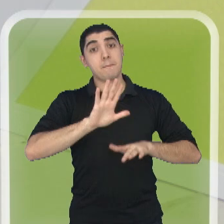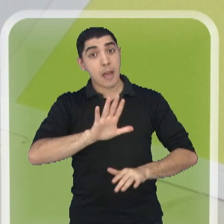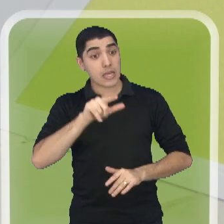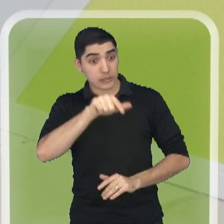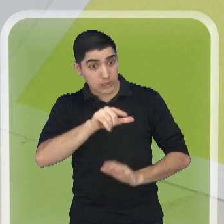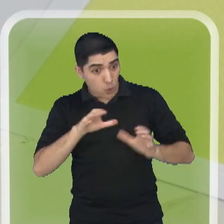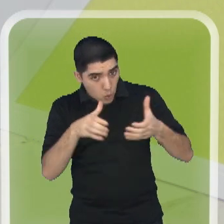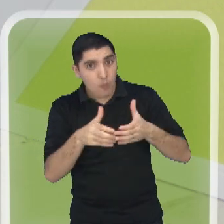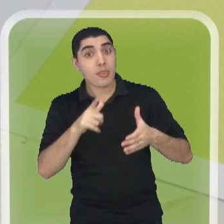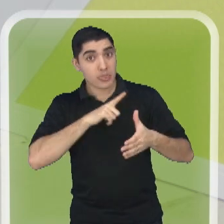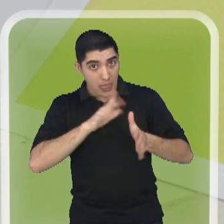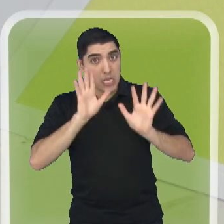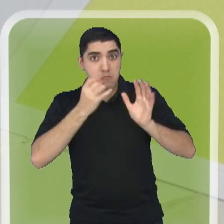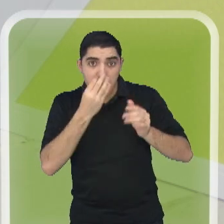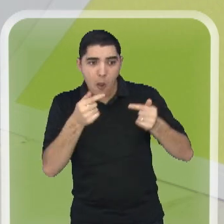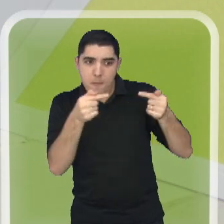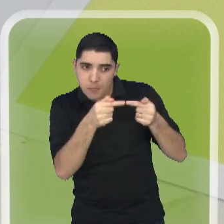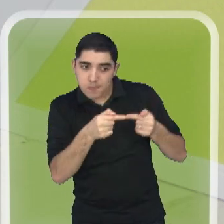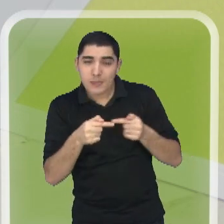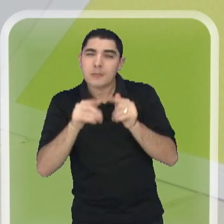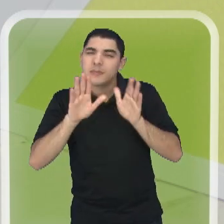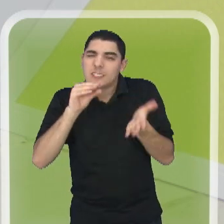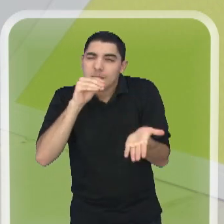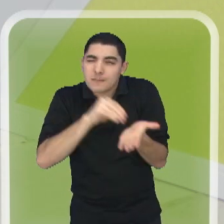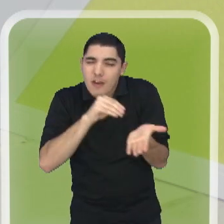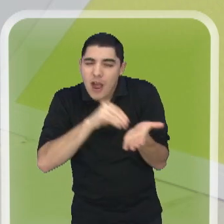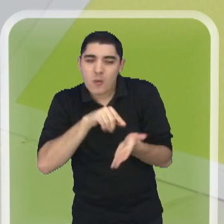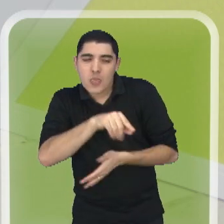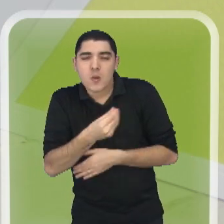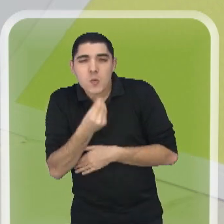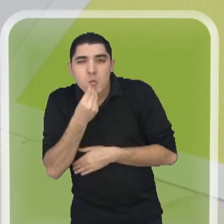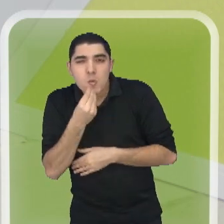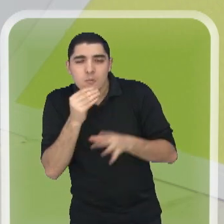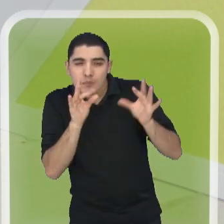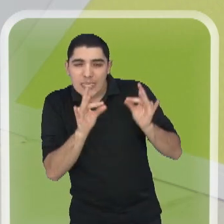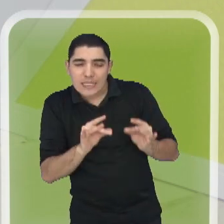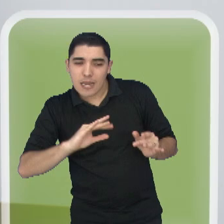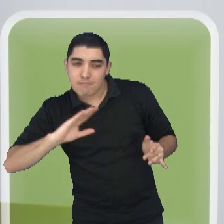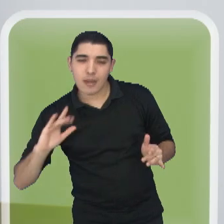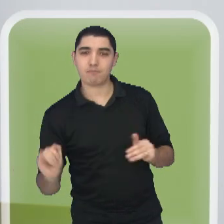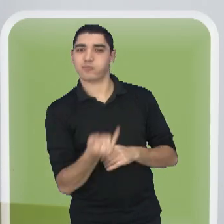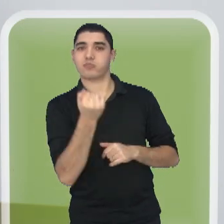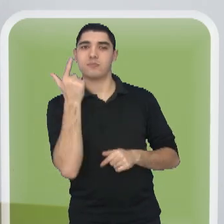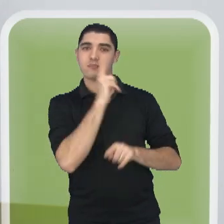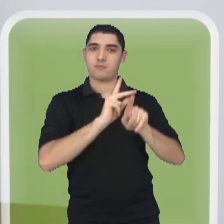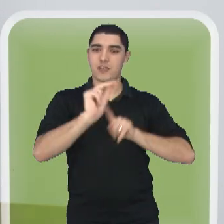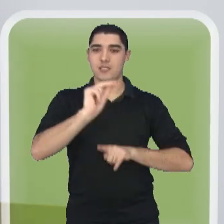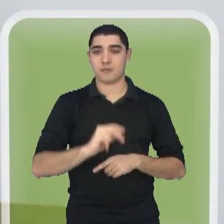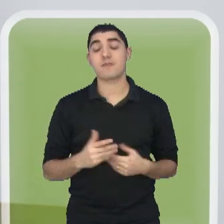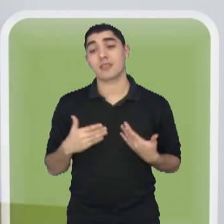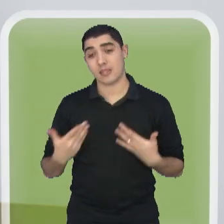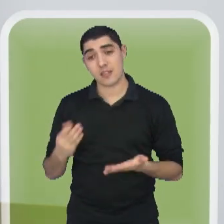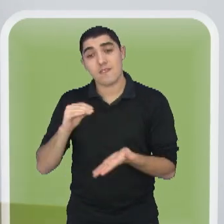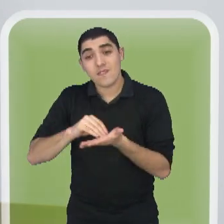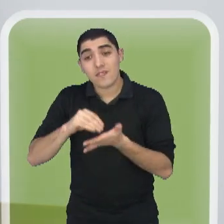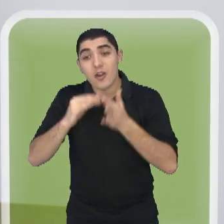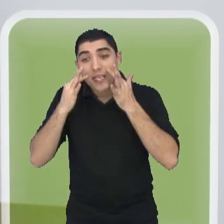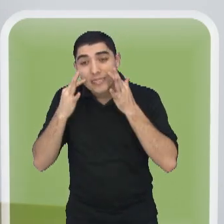dando liga, mas está faltando aquele detalhezinho para fechar com vitória as partidas, né, Bruno? Atenção, né?